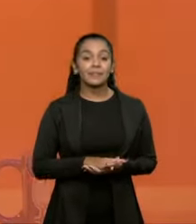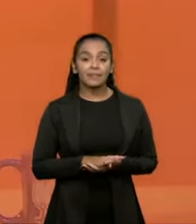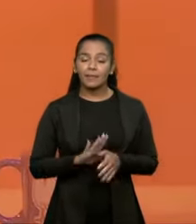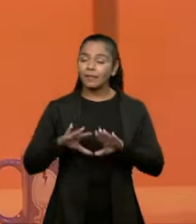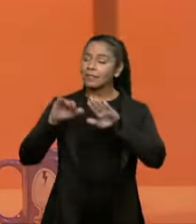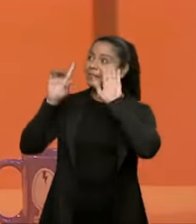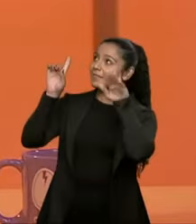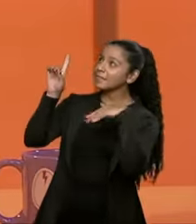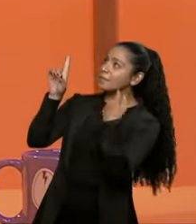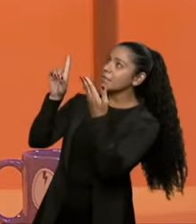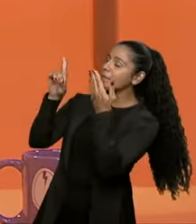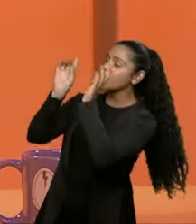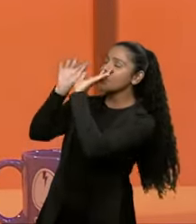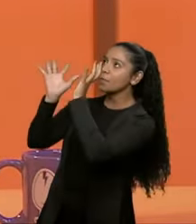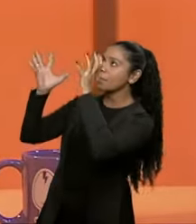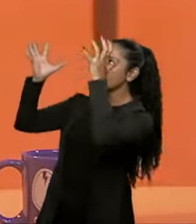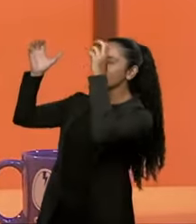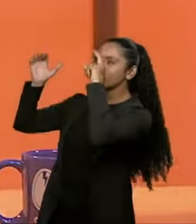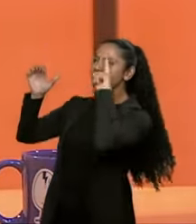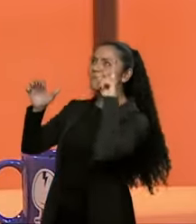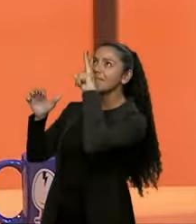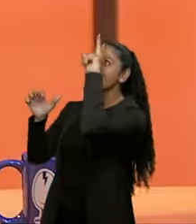Senhora das nuvens de chumbo,